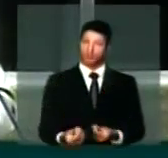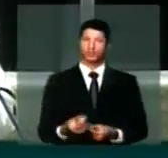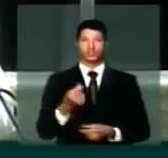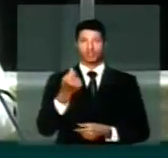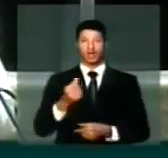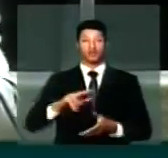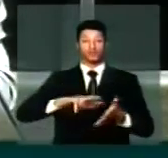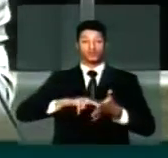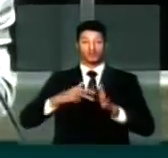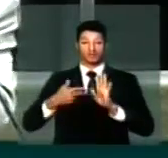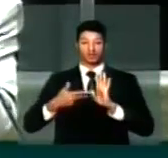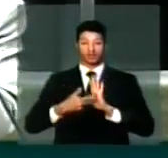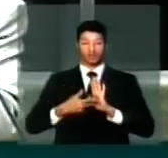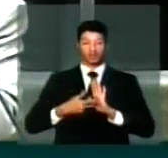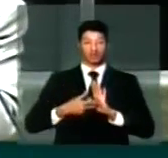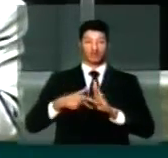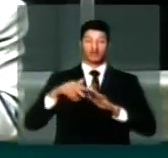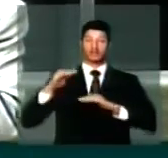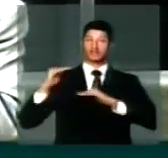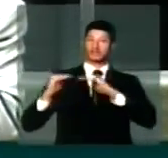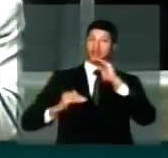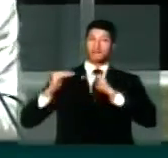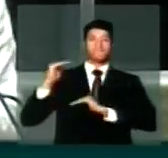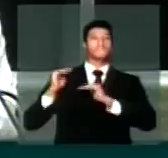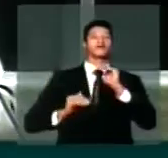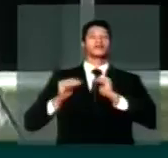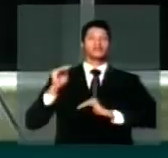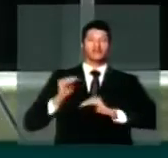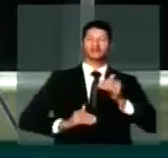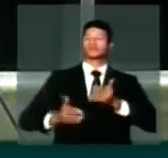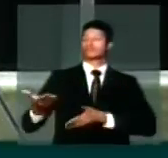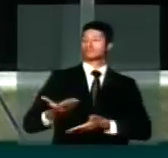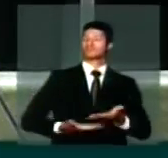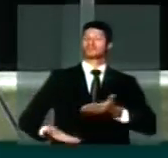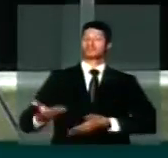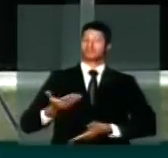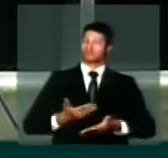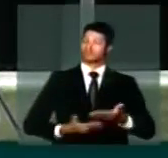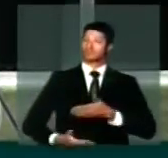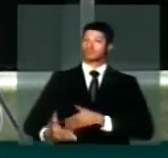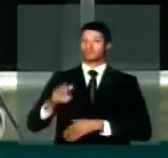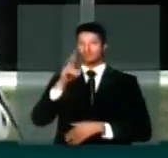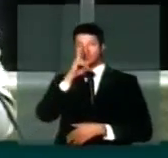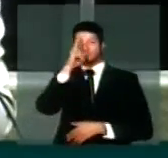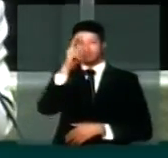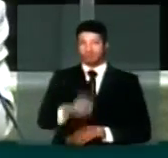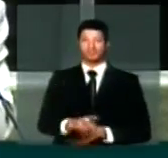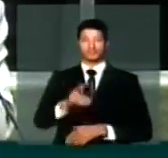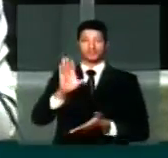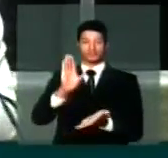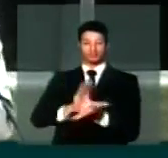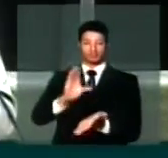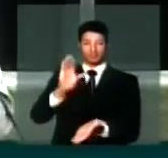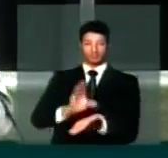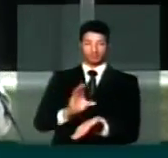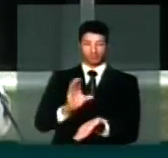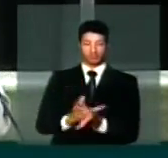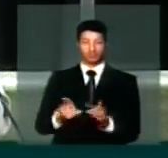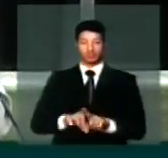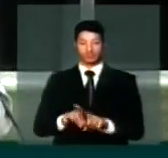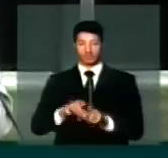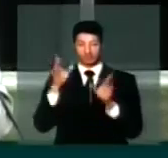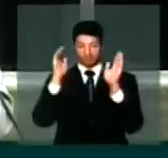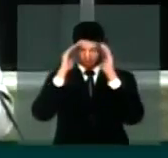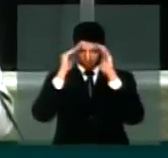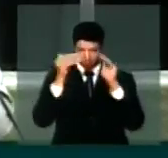dinheiro significa dependência em relação a essas forças do capital financeiro e